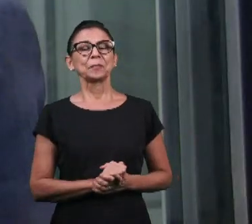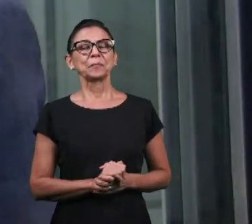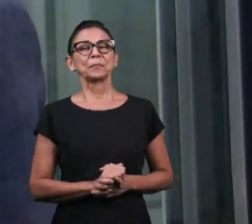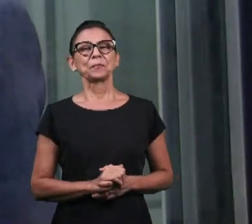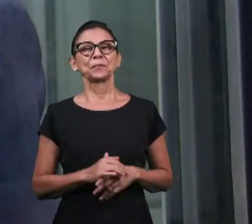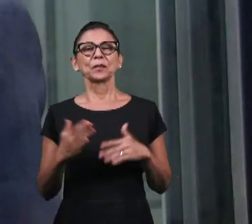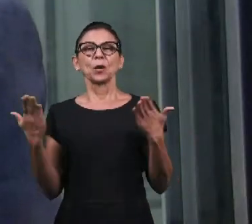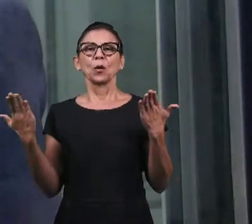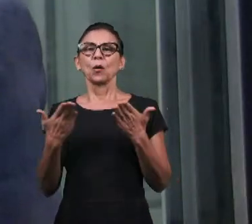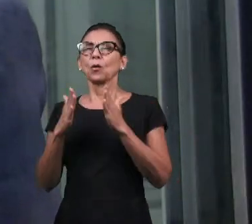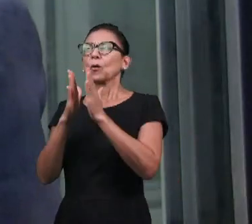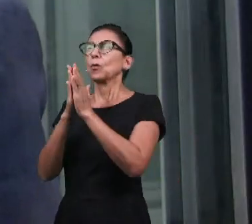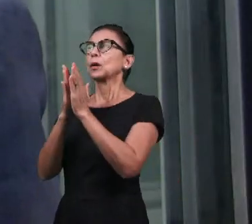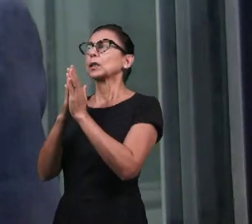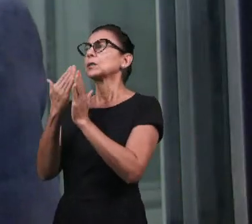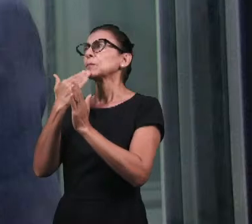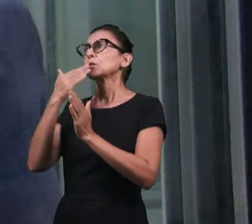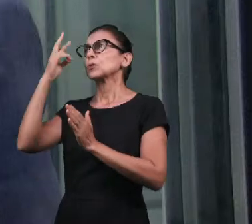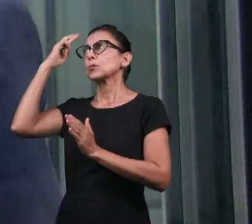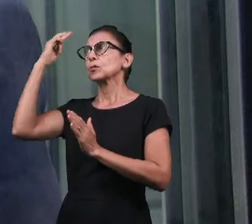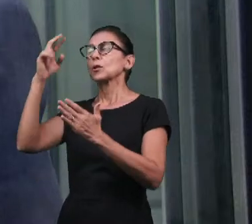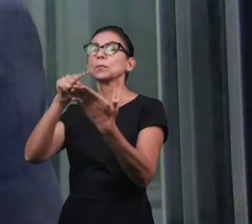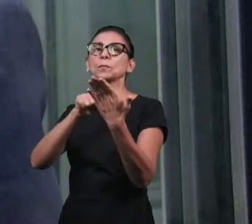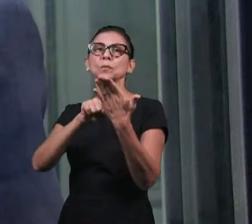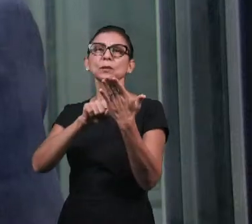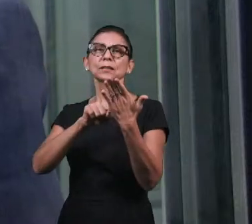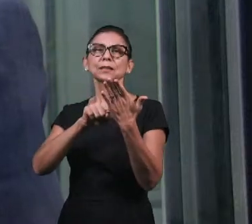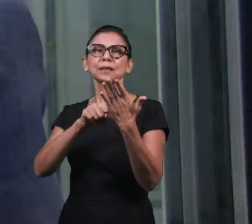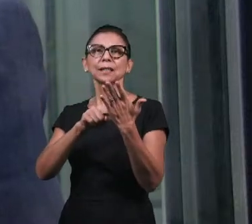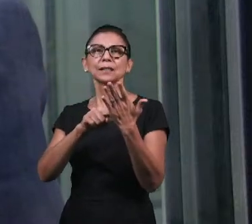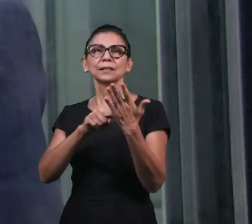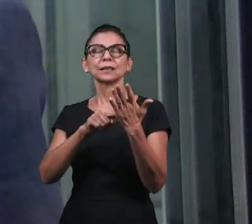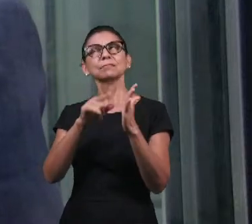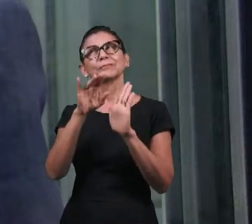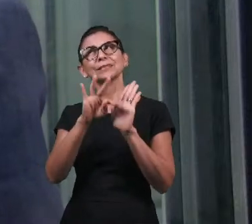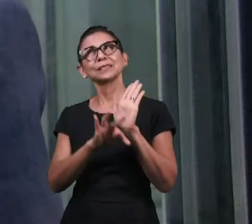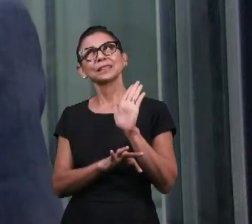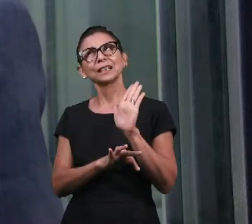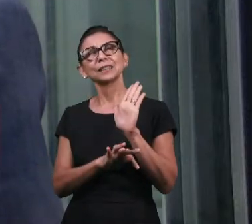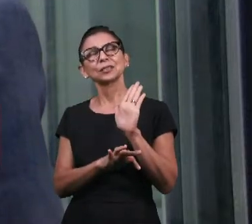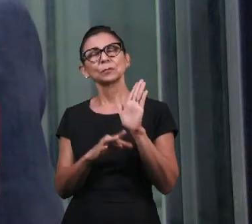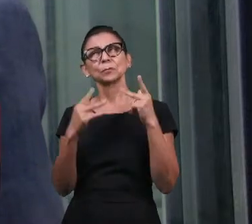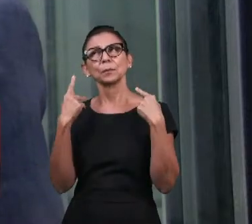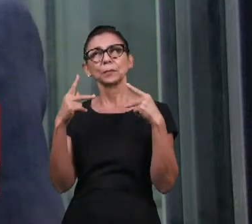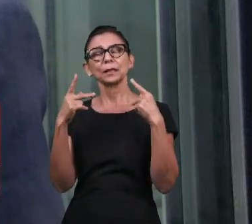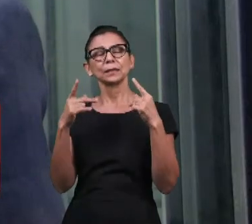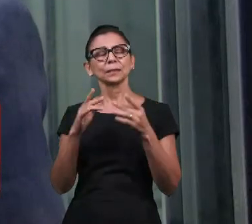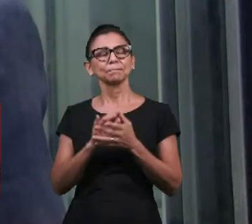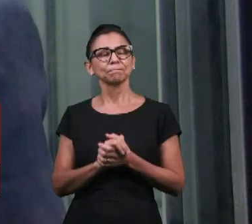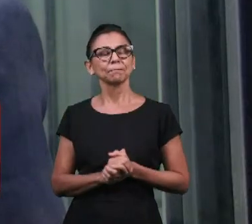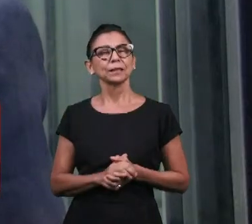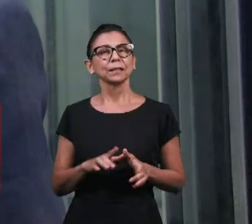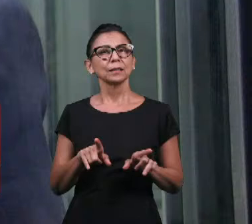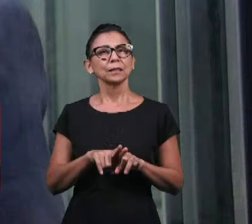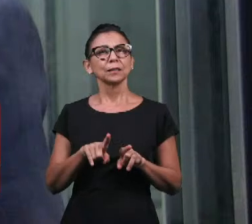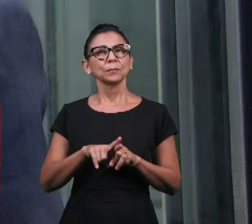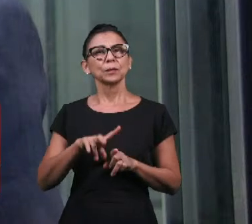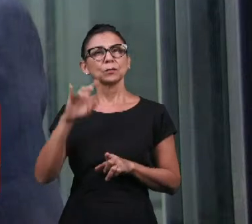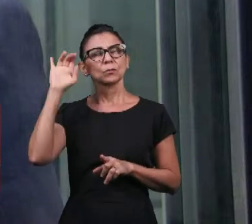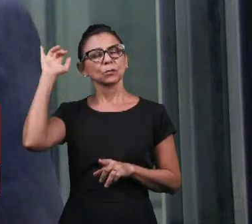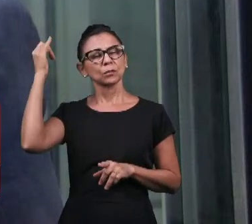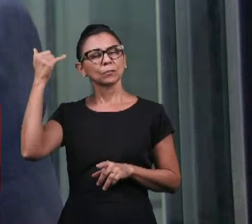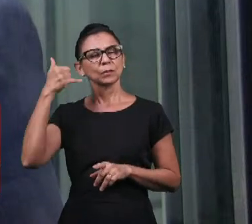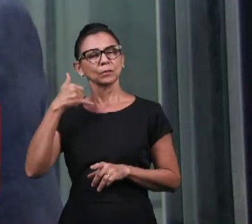entregar a mensagem, me veio esse texto e me veio também uma palavra diferente da parte de Deus que nós